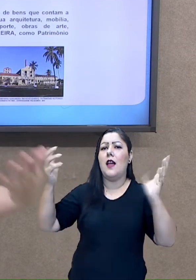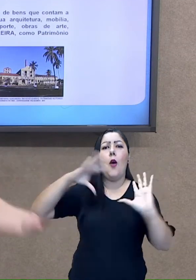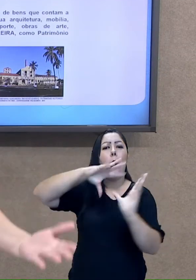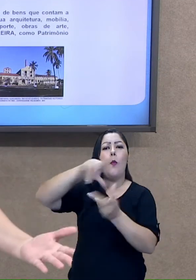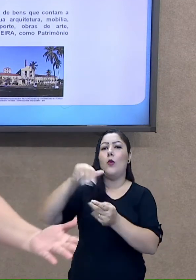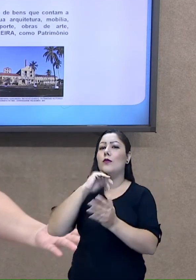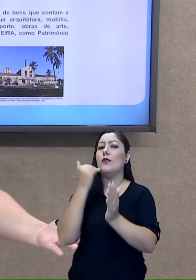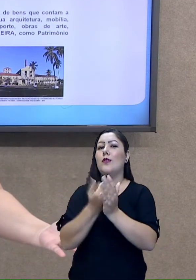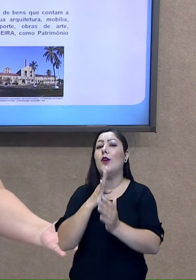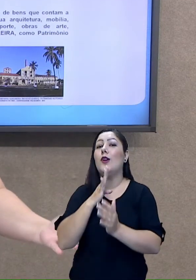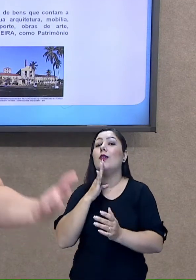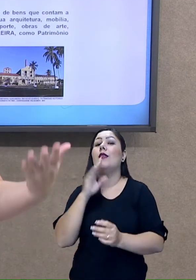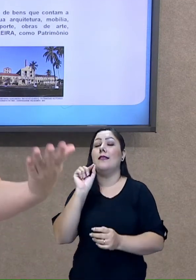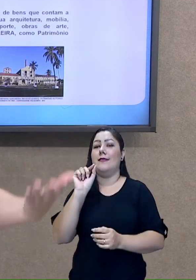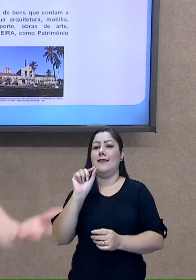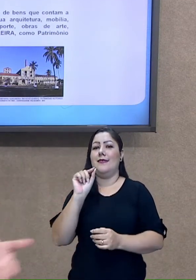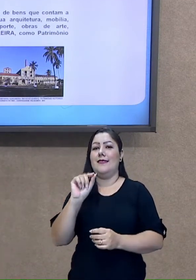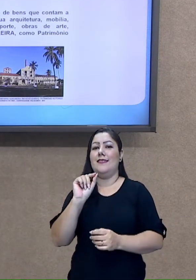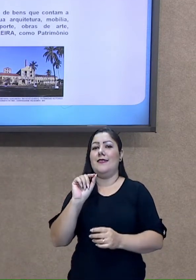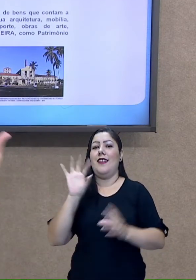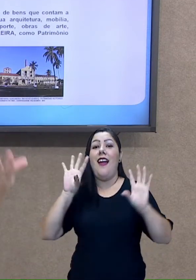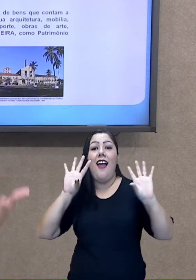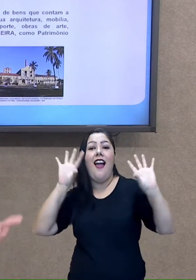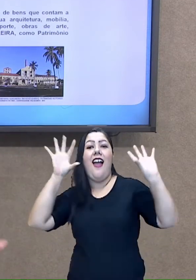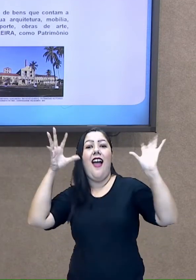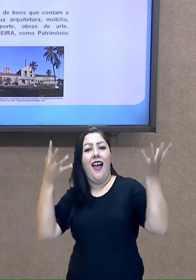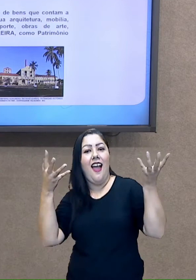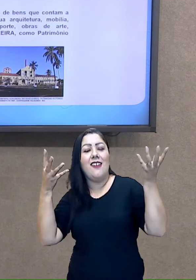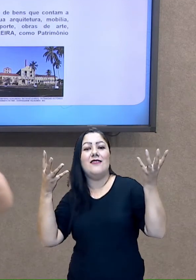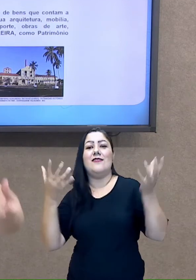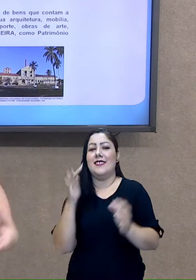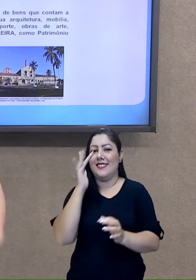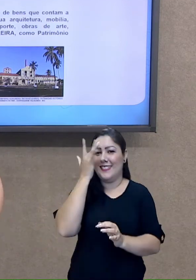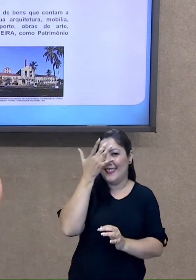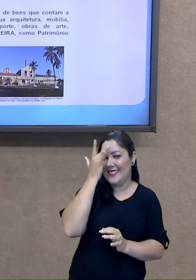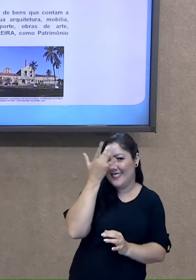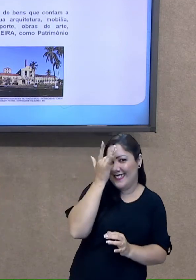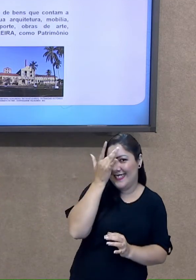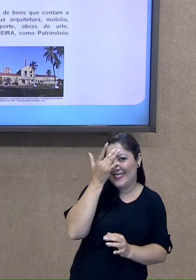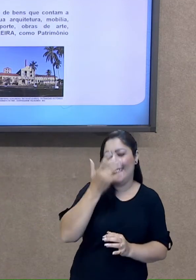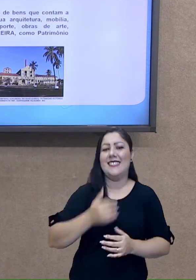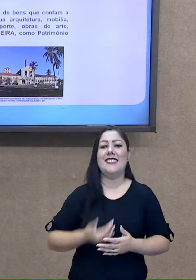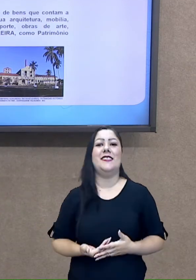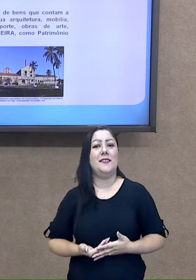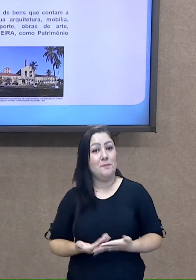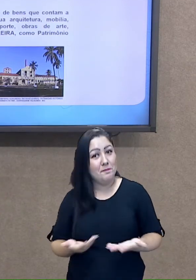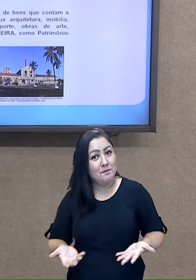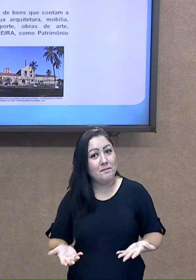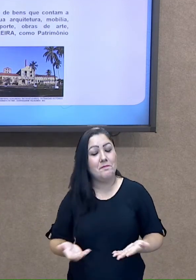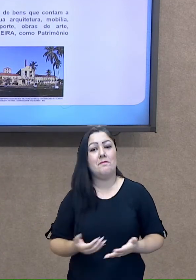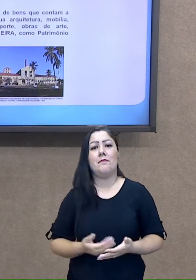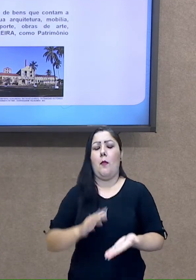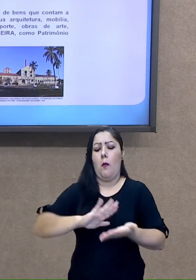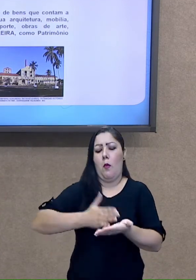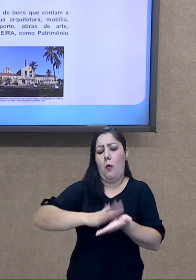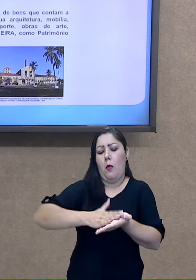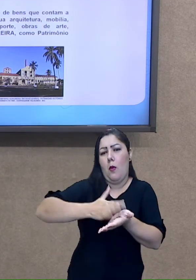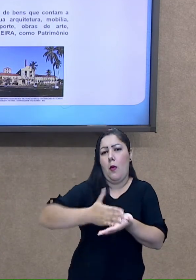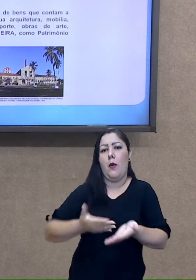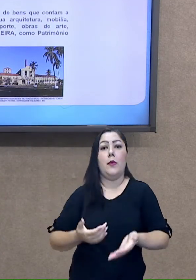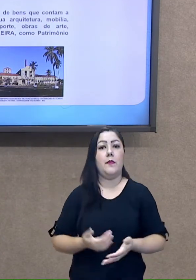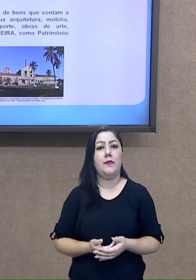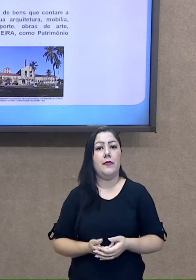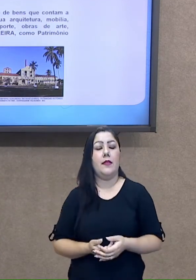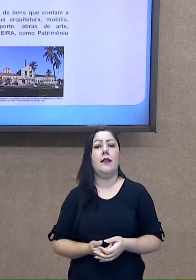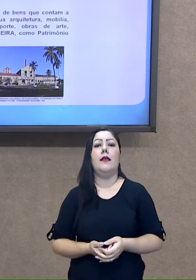O Carnaval. O Carnaval que acontece no Brasil todo ano, né? Ele é comentado, alguns